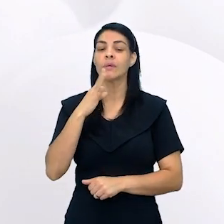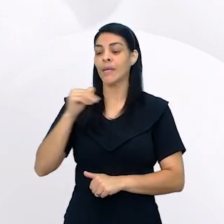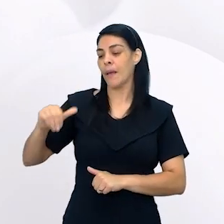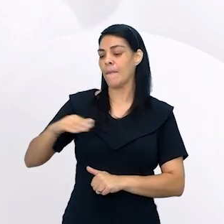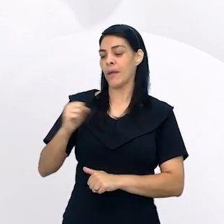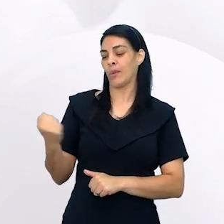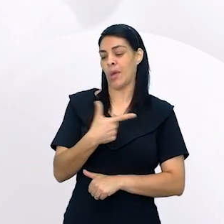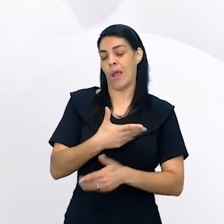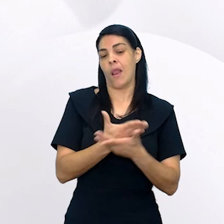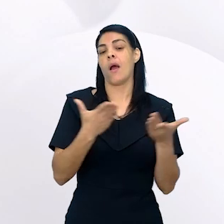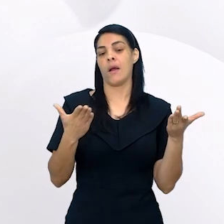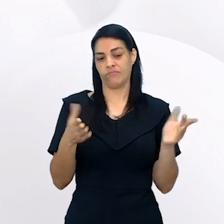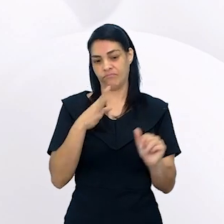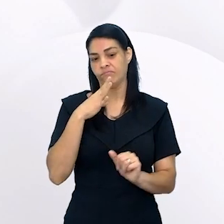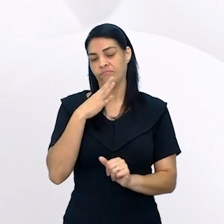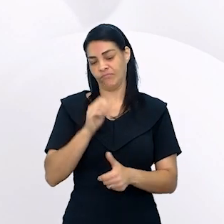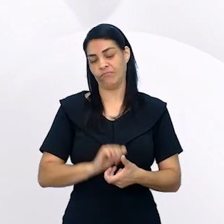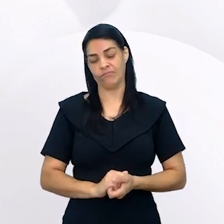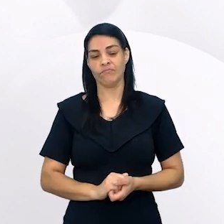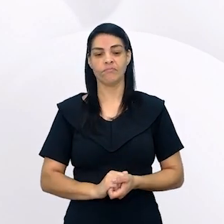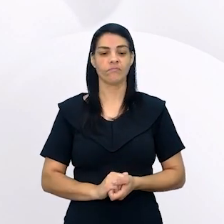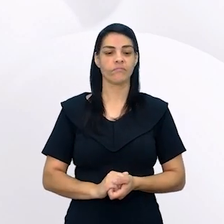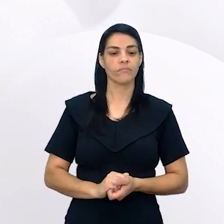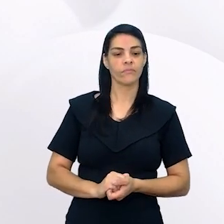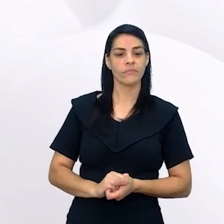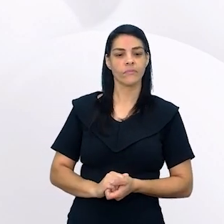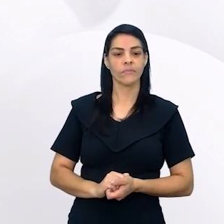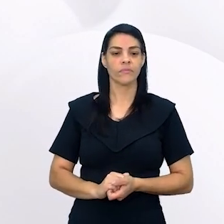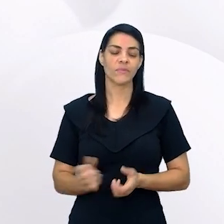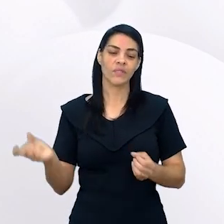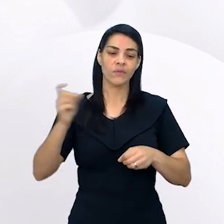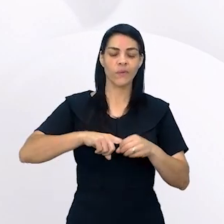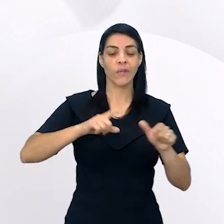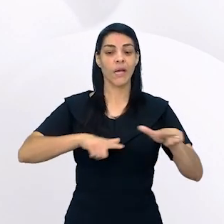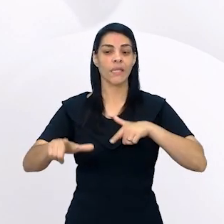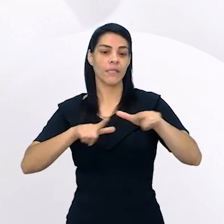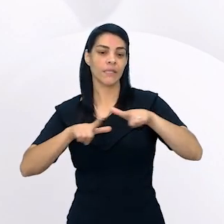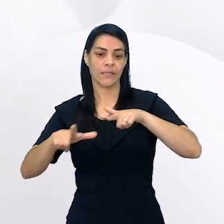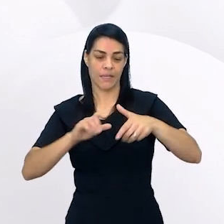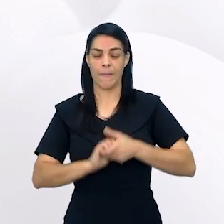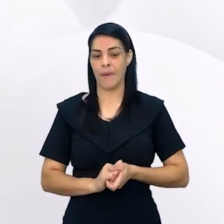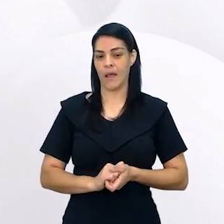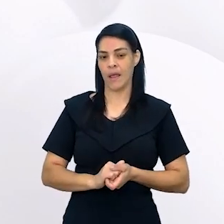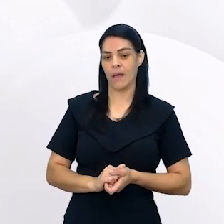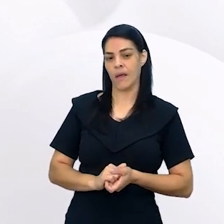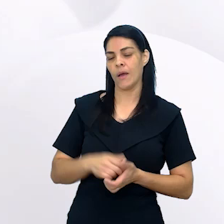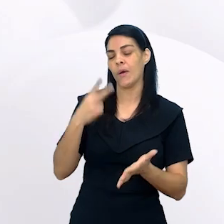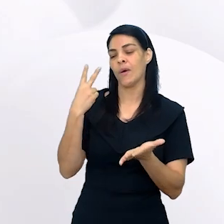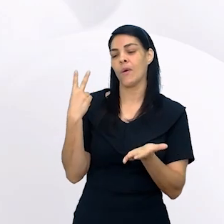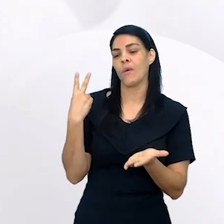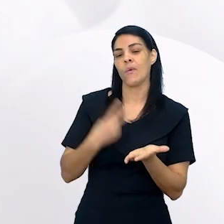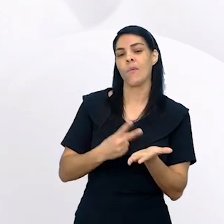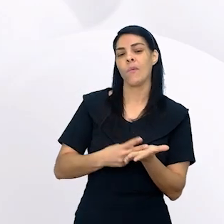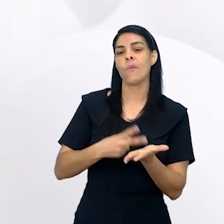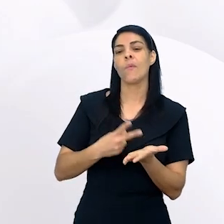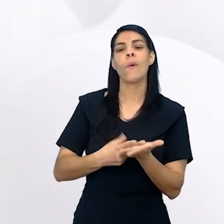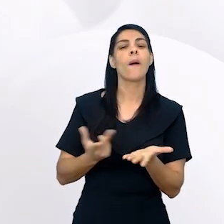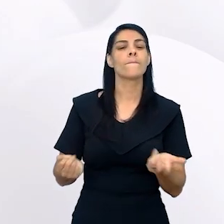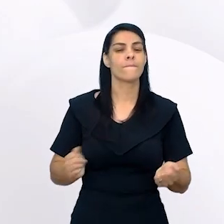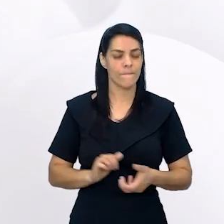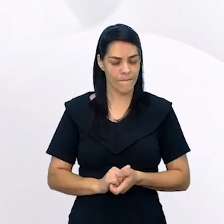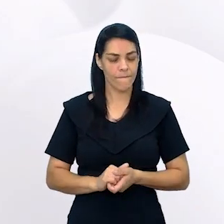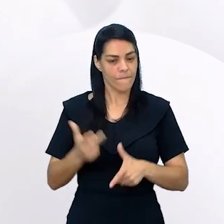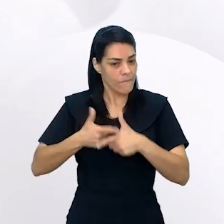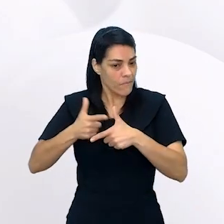que nós né e voltar e trabalhar talvez com com essa com essa fala né com essa escrita